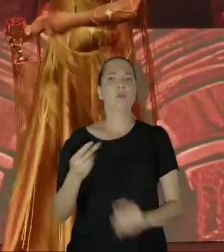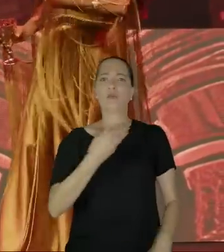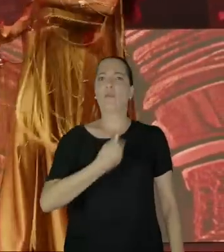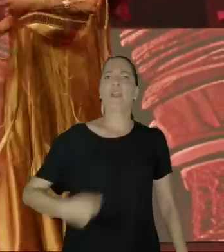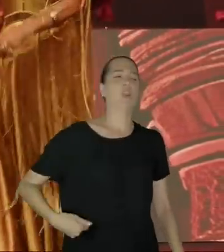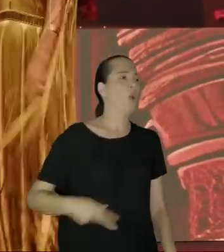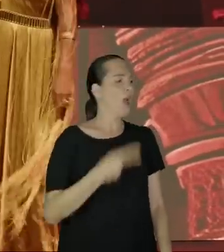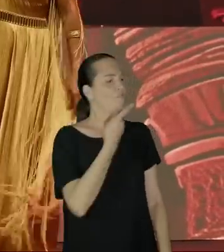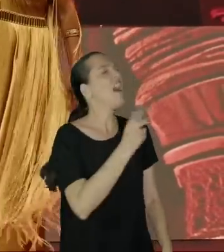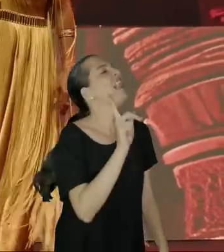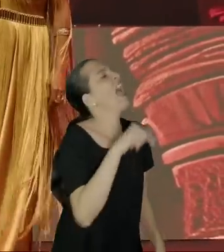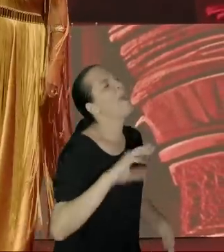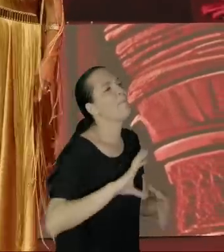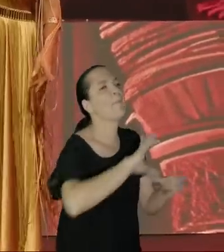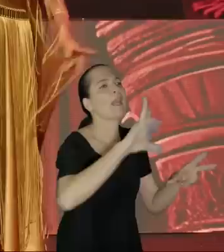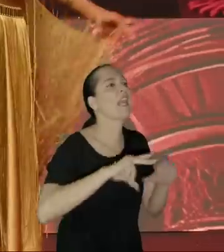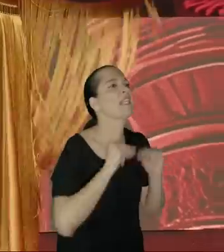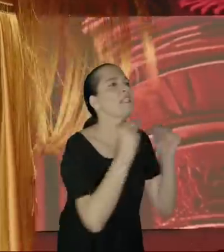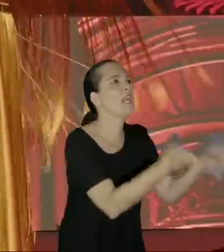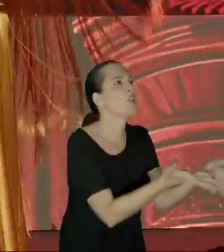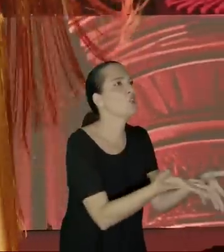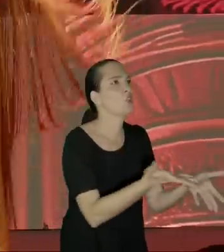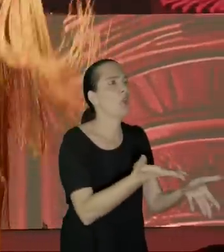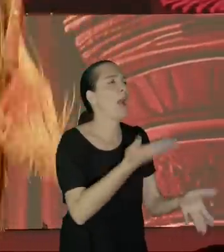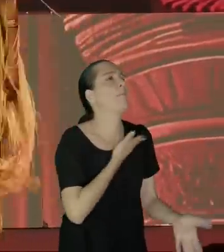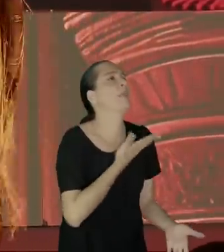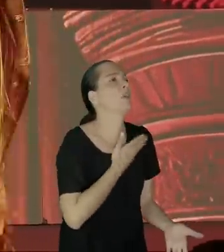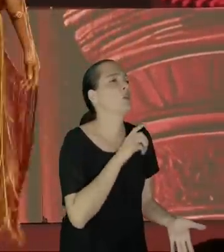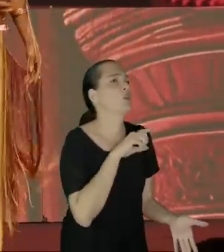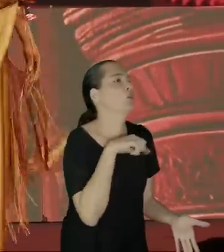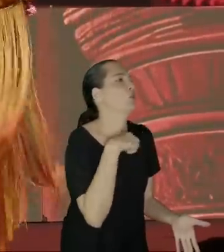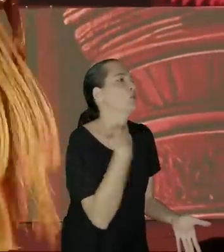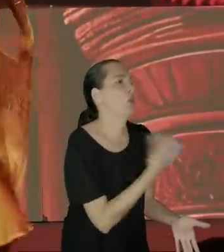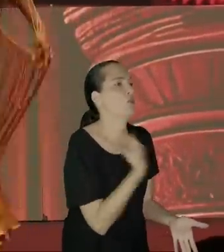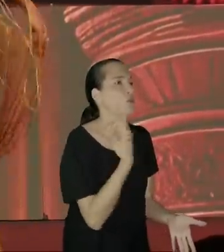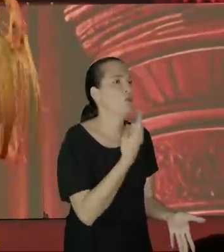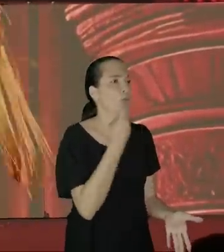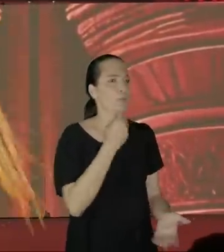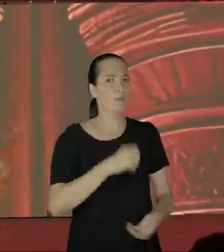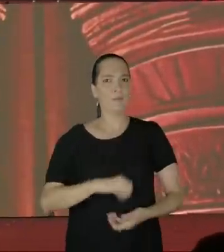prova da minha amizade e do grande Herodes Antipas.